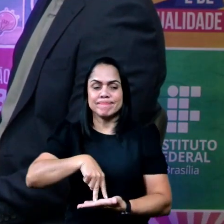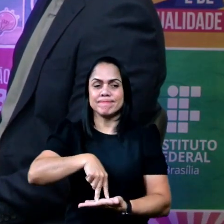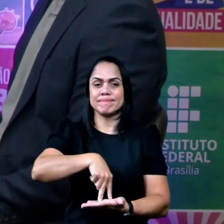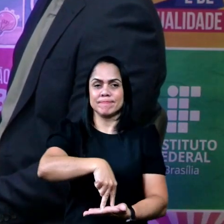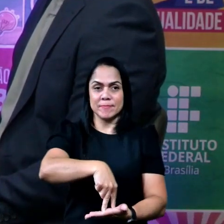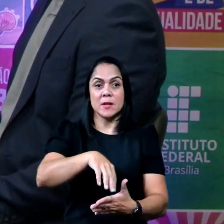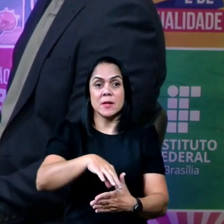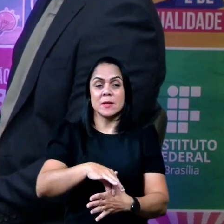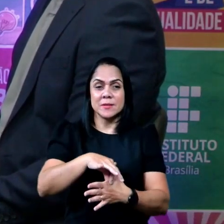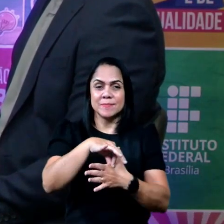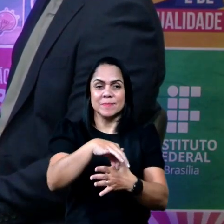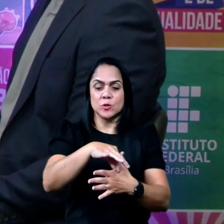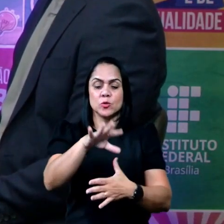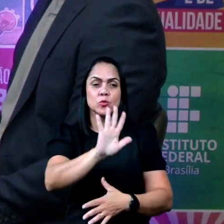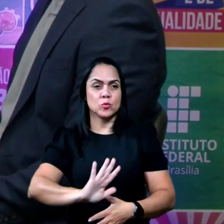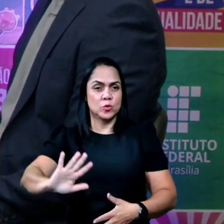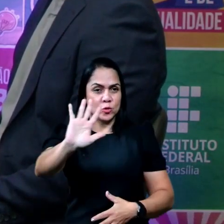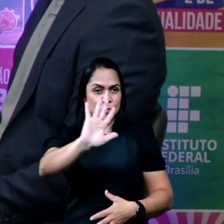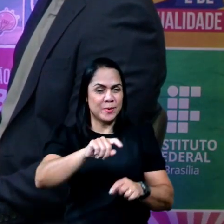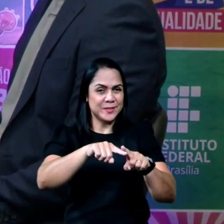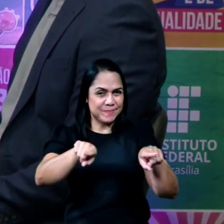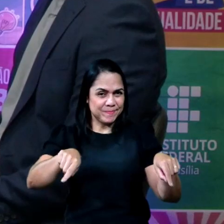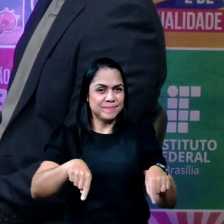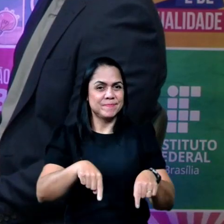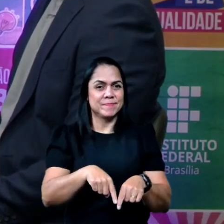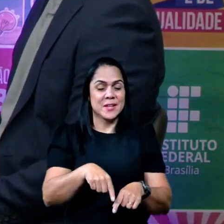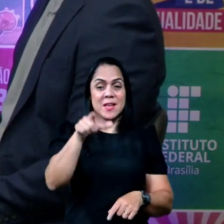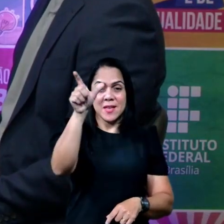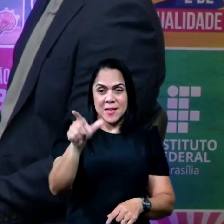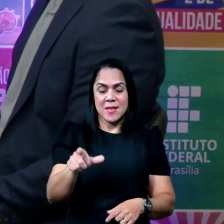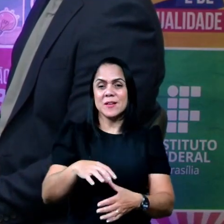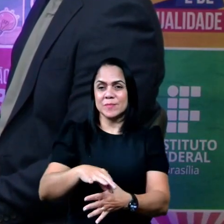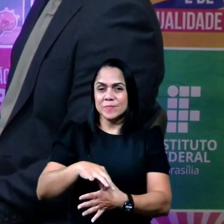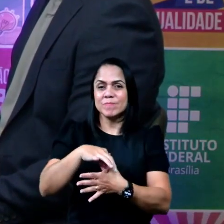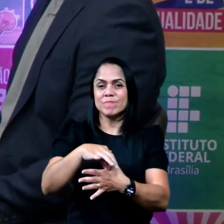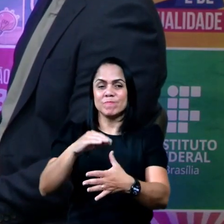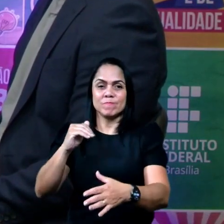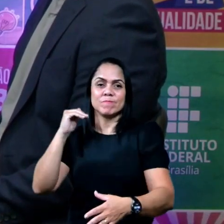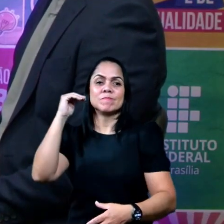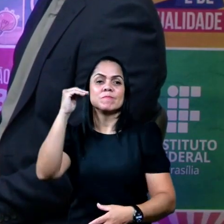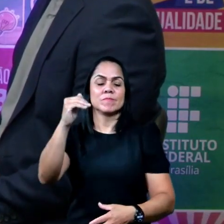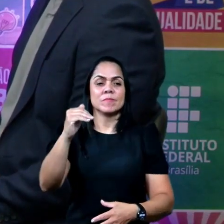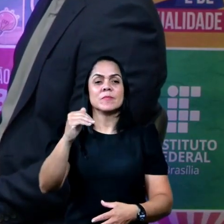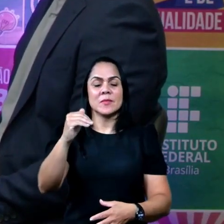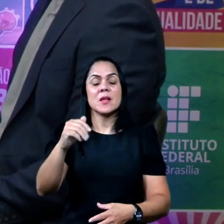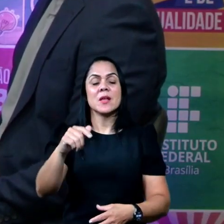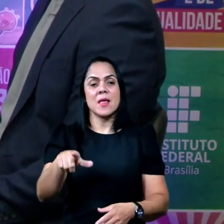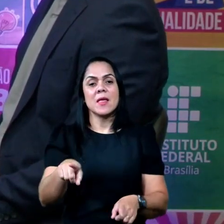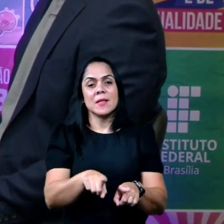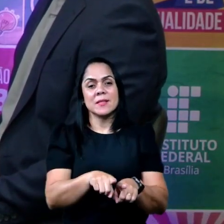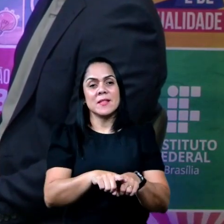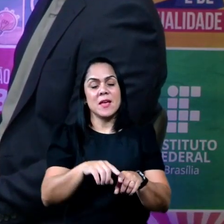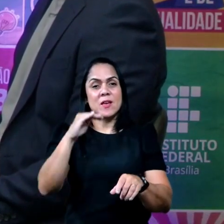né? Do espaço, ele é a autoridade, a gente já confirmou que tem uma questão de hierarquia, né?